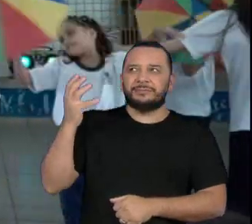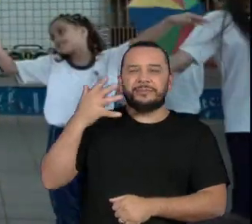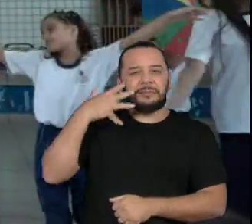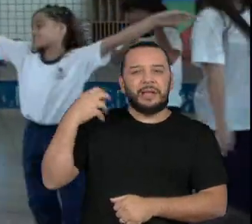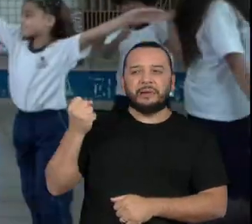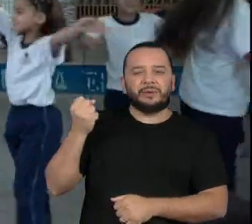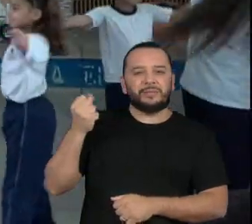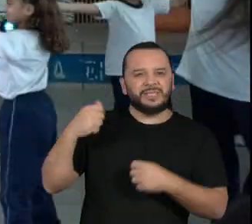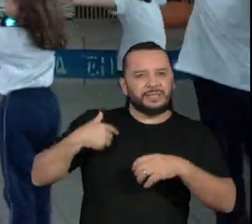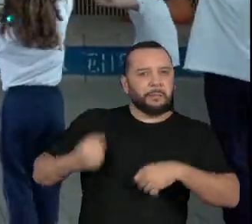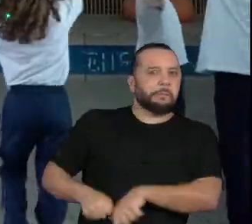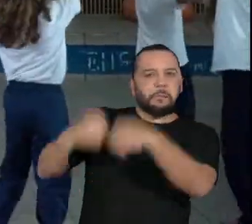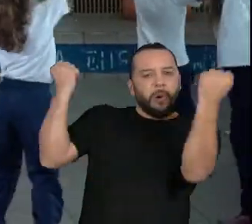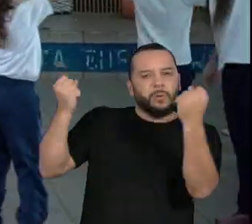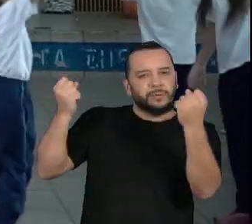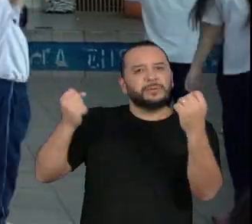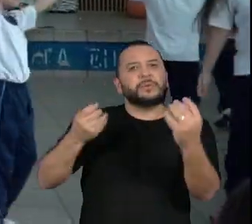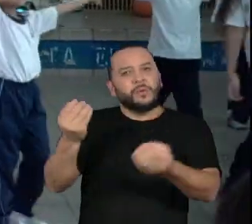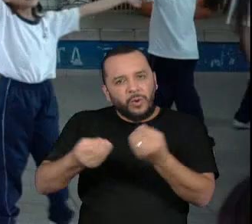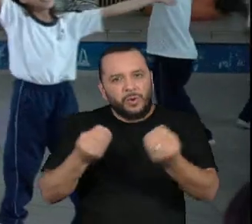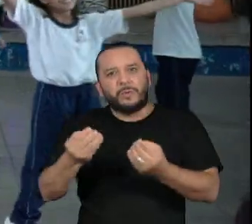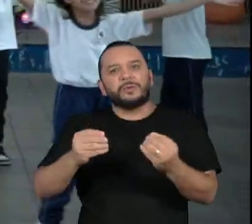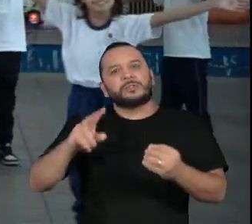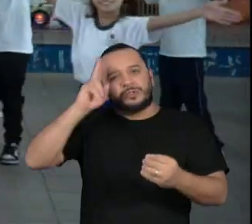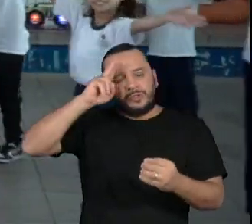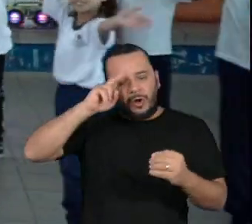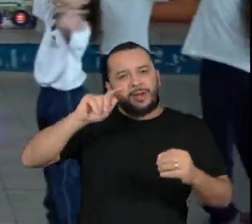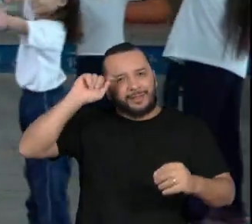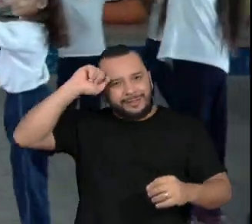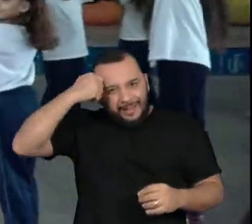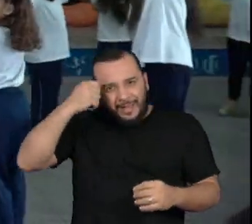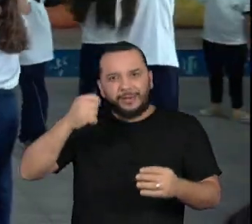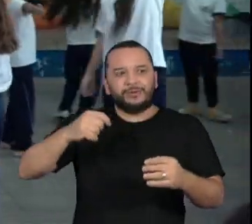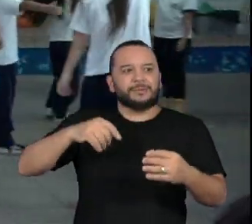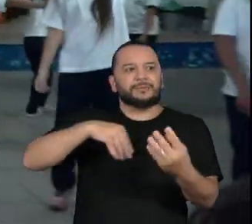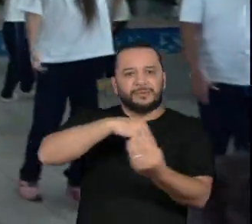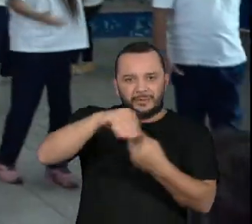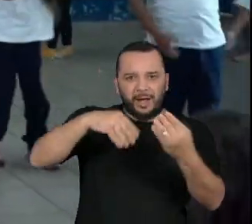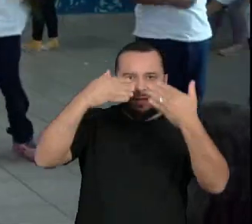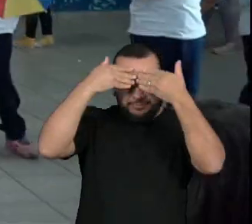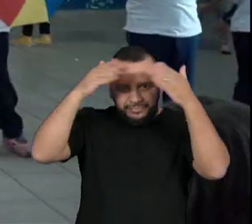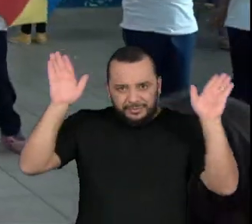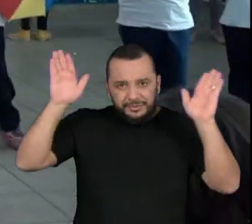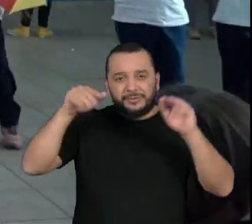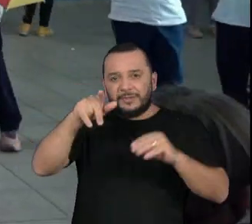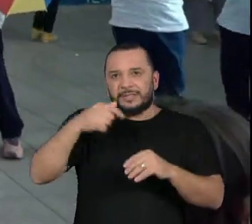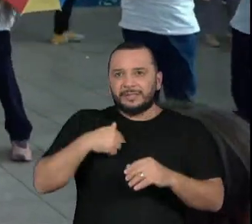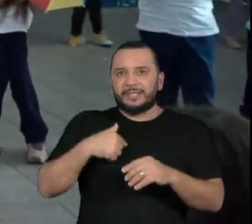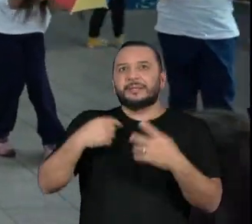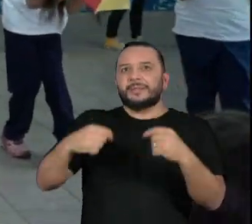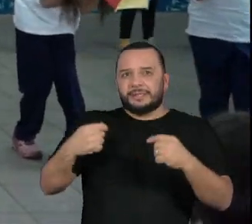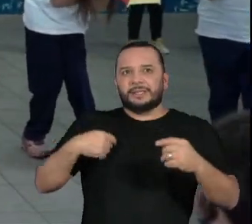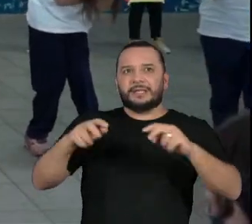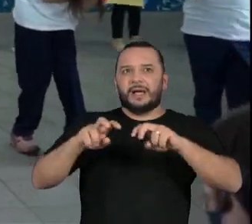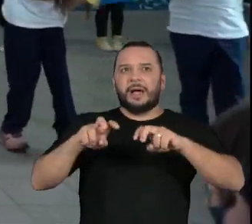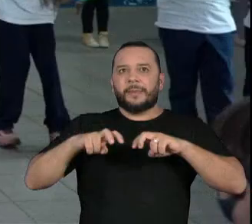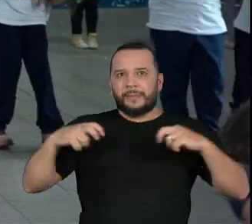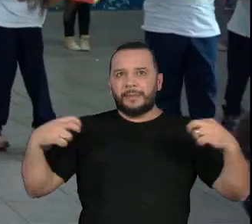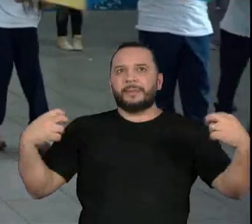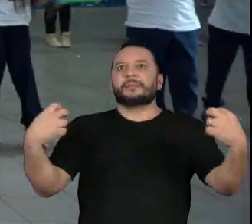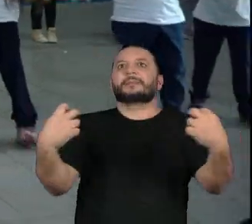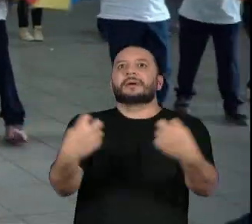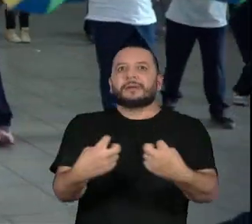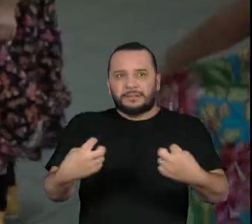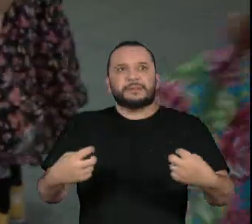dá para você fazer uma aula só você lá na frente, não dá para você ficar pensando em passar só texto na lousa, sim, você tem que fazer uma roda, você tem que pautar